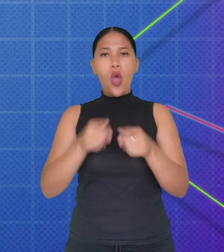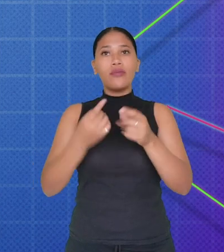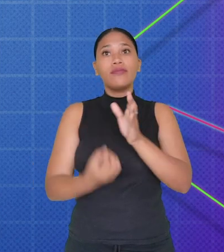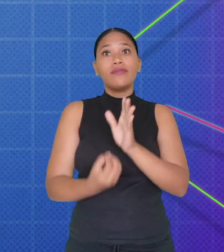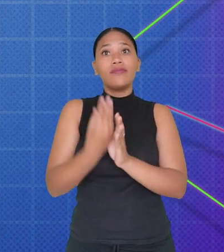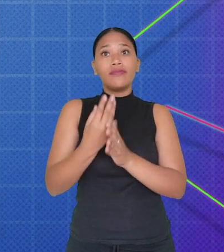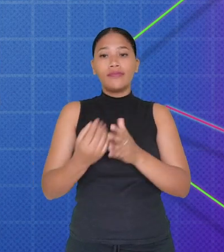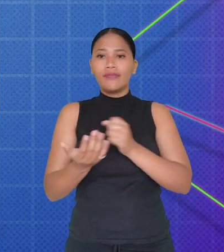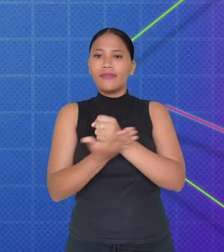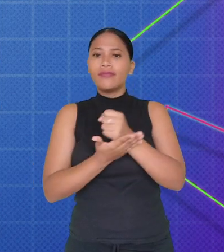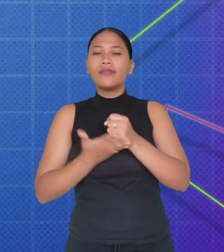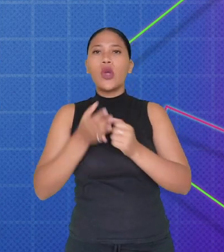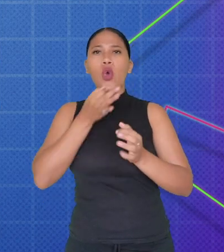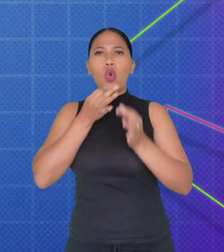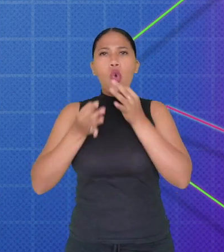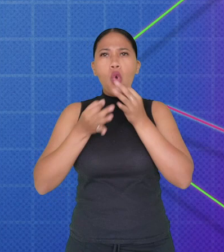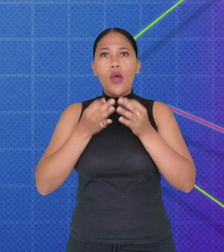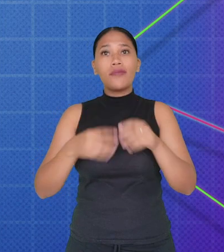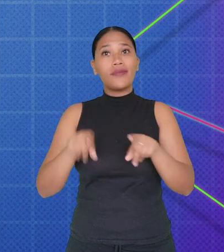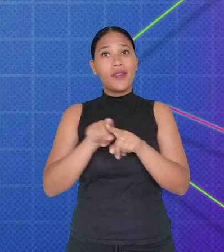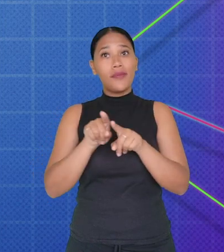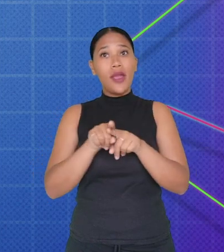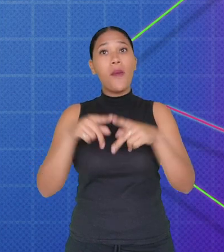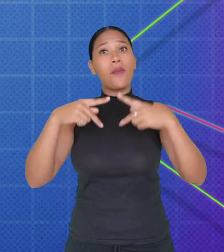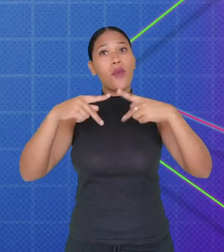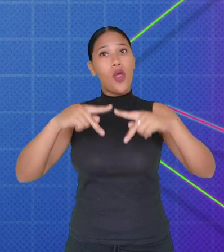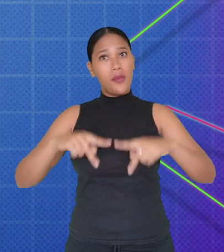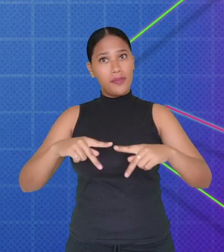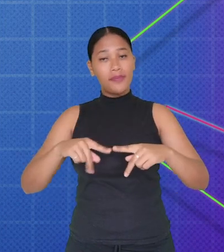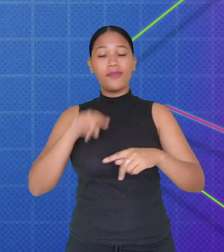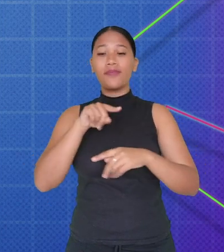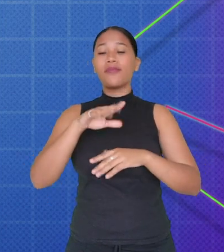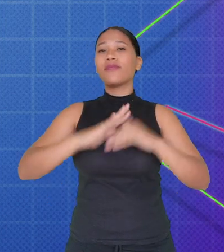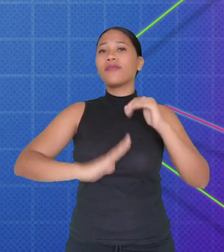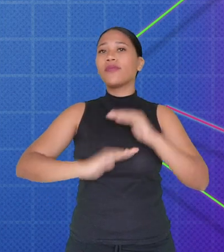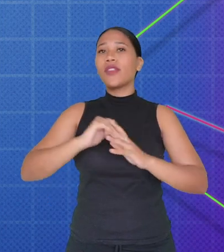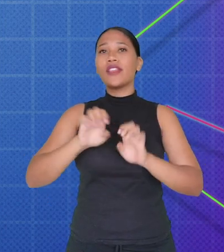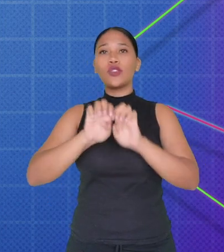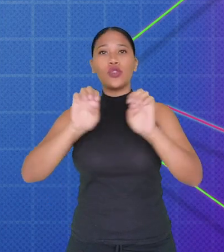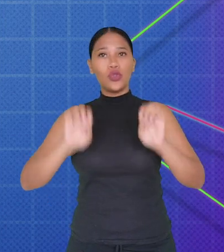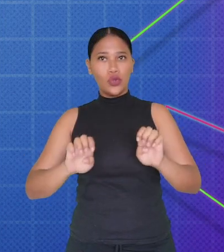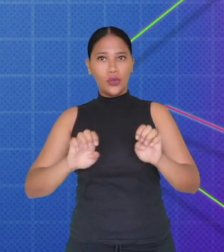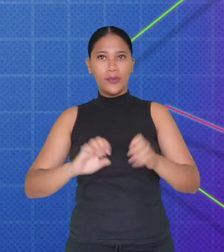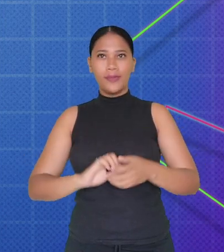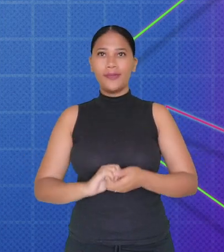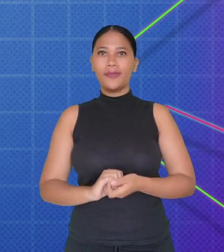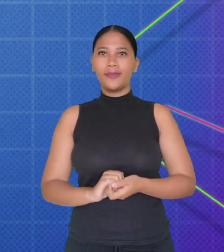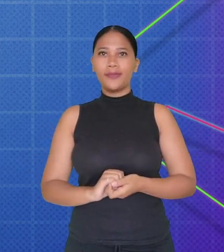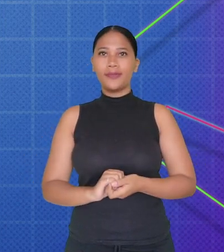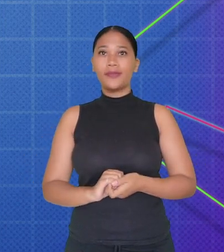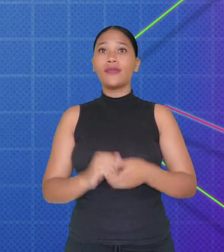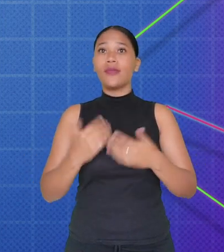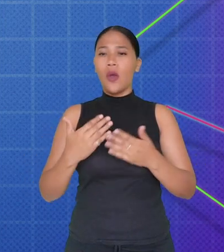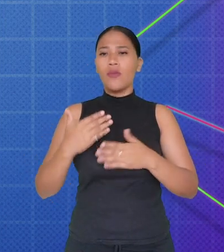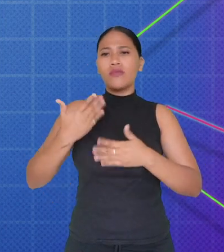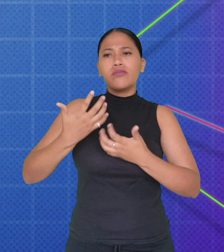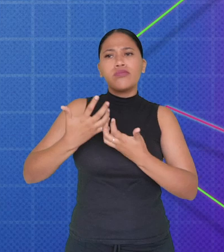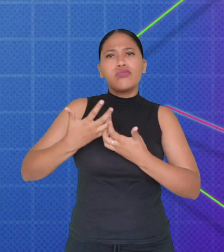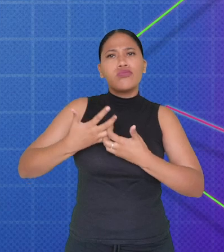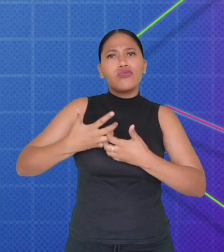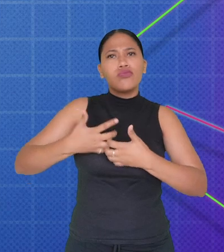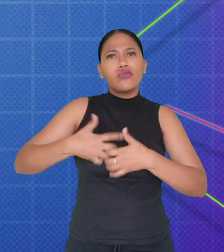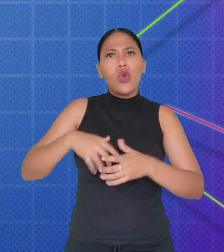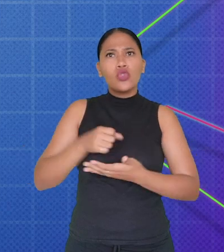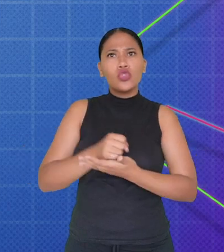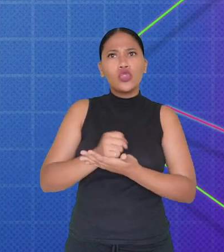são aqueles que criam os elementos sonoros e por fim os programadores que criam a estrutura do jogo A medida que